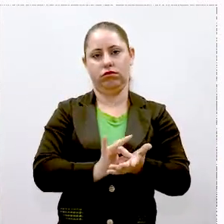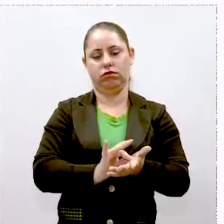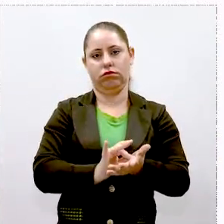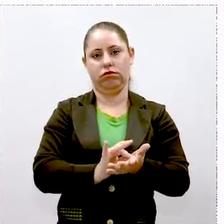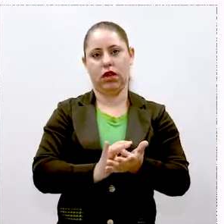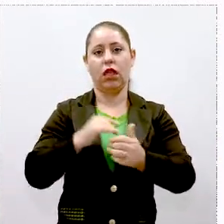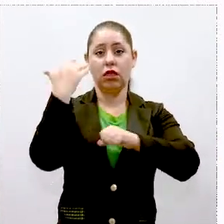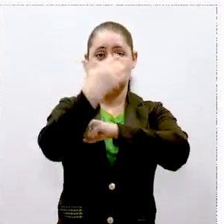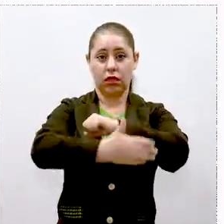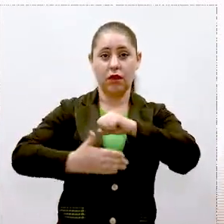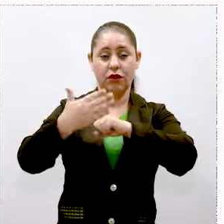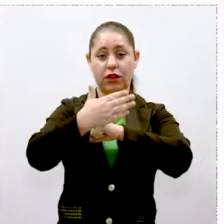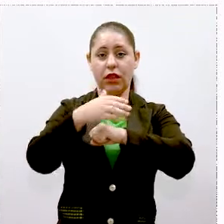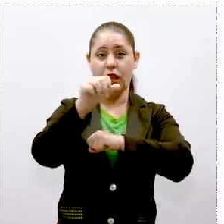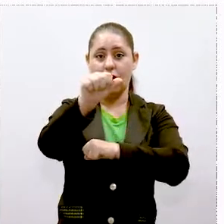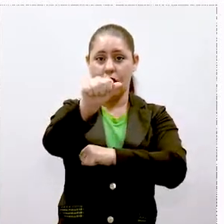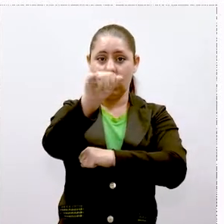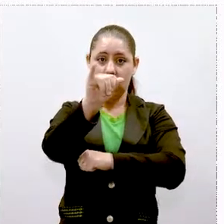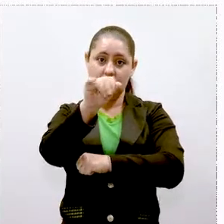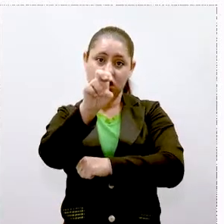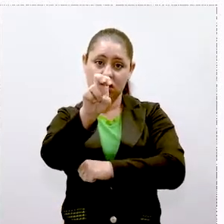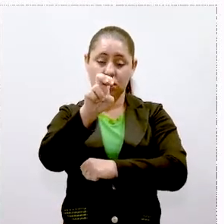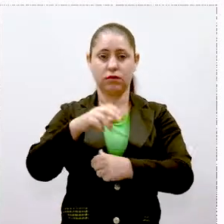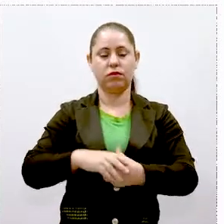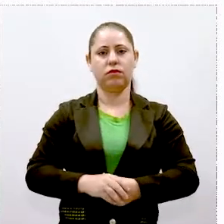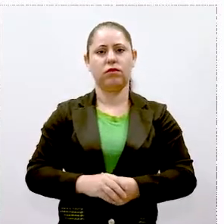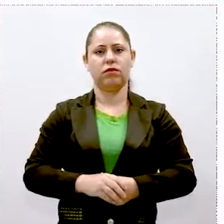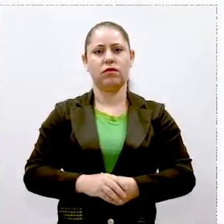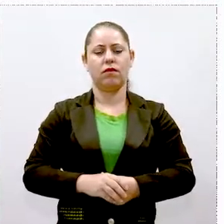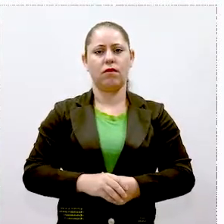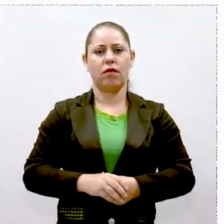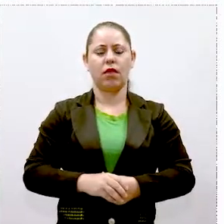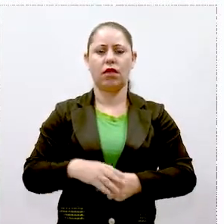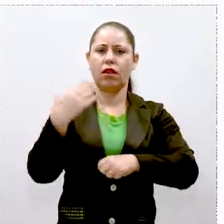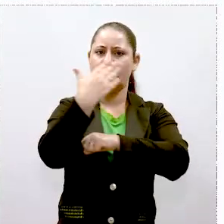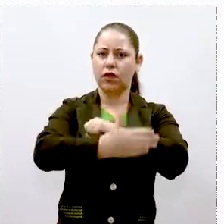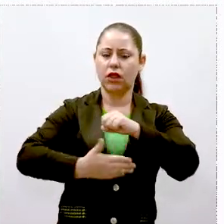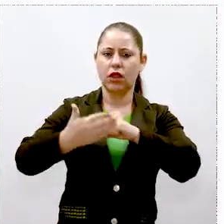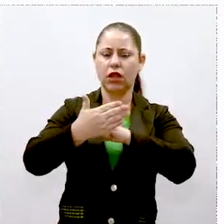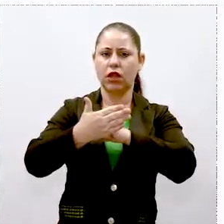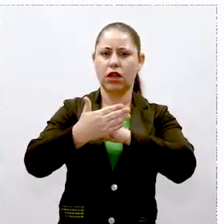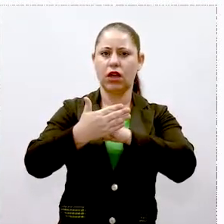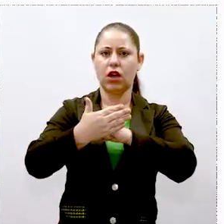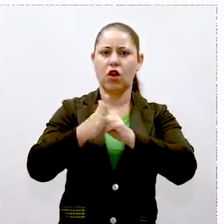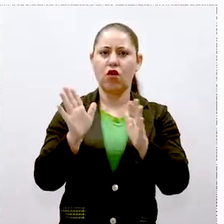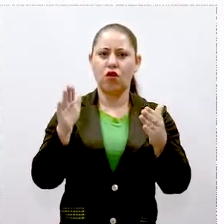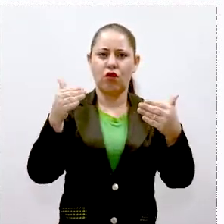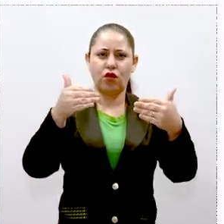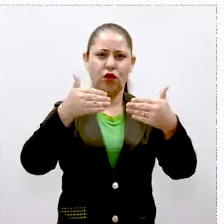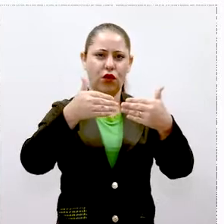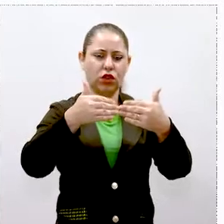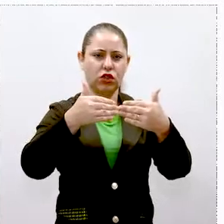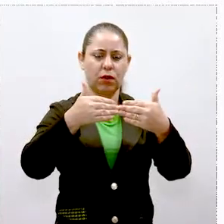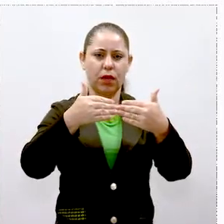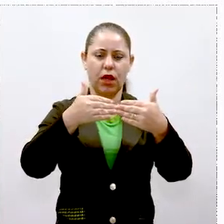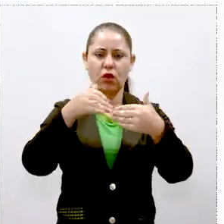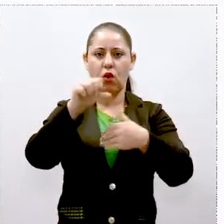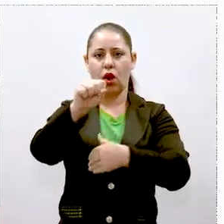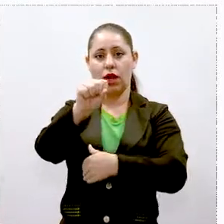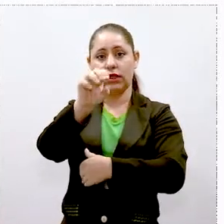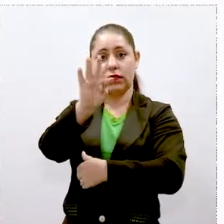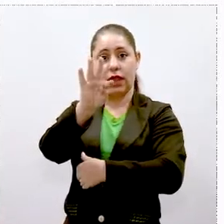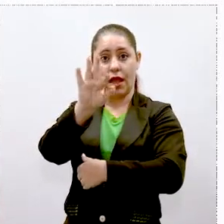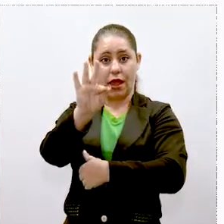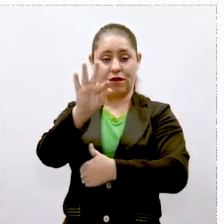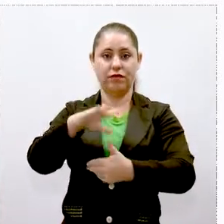crime defender o AI-5. É um crime defender o fechamento do